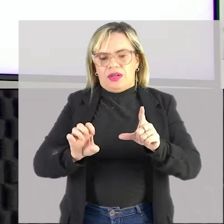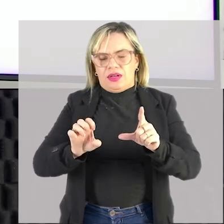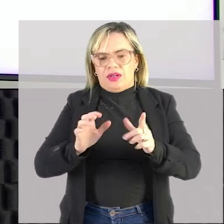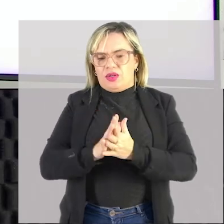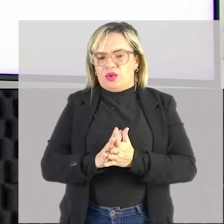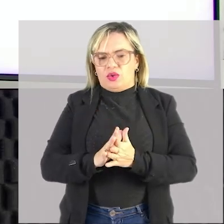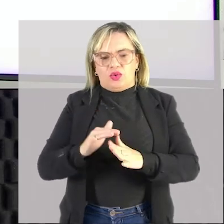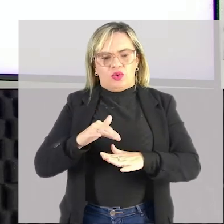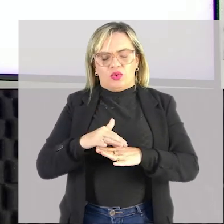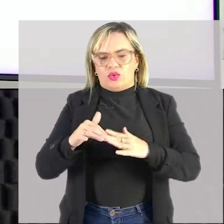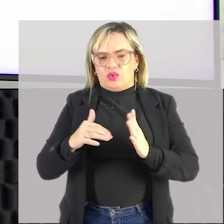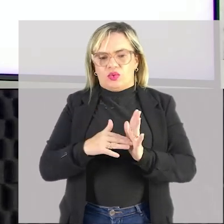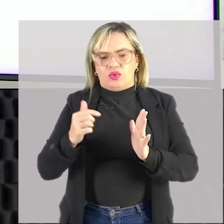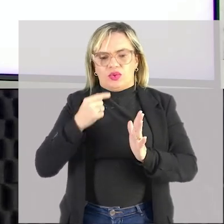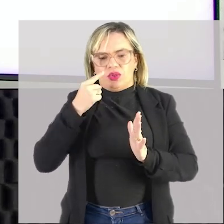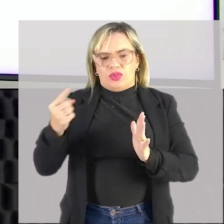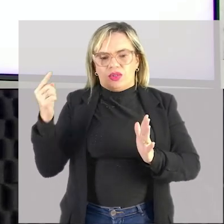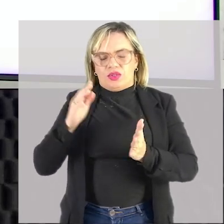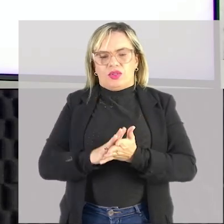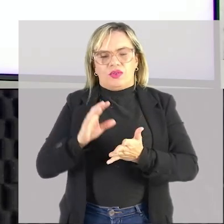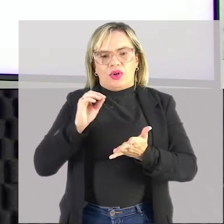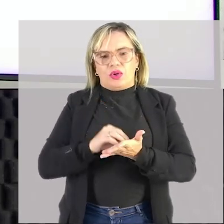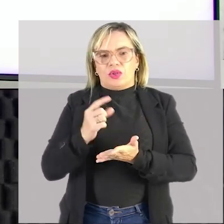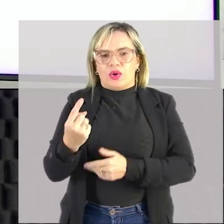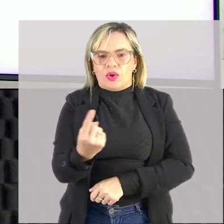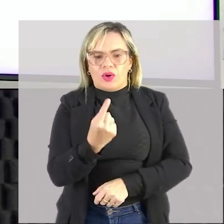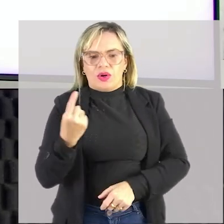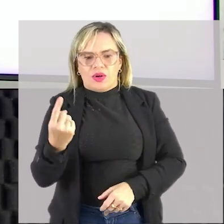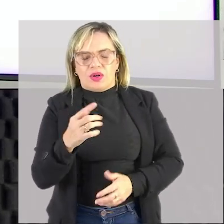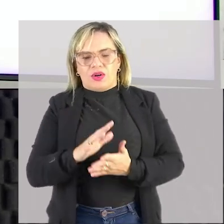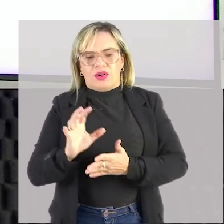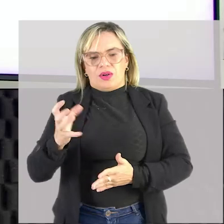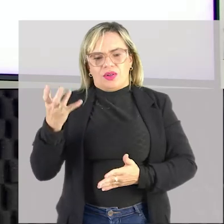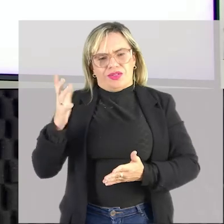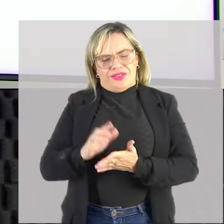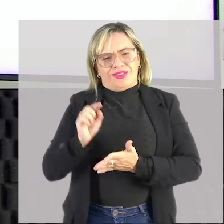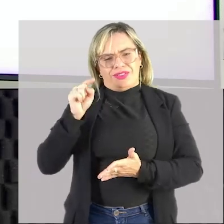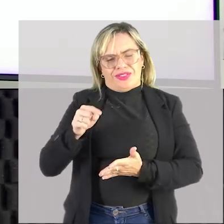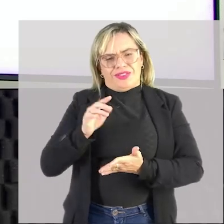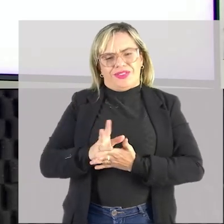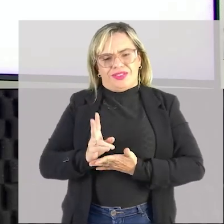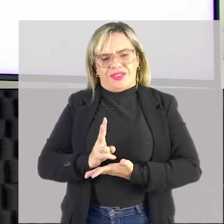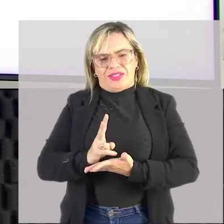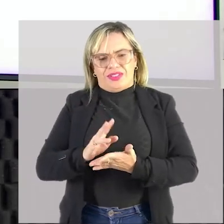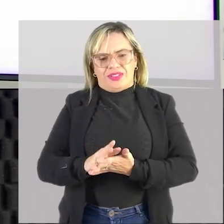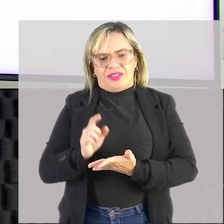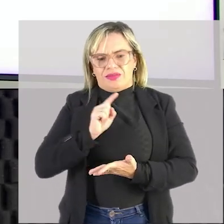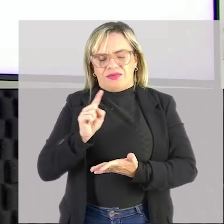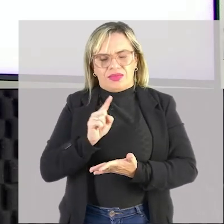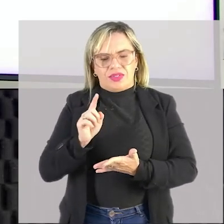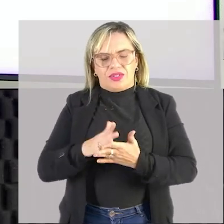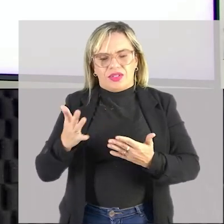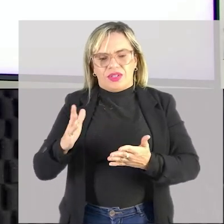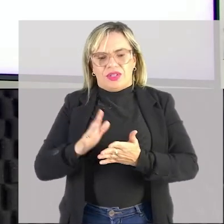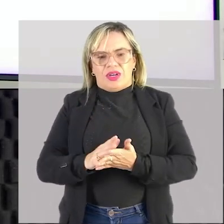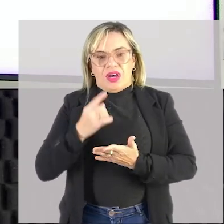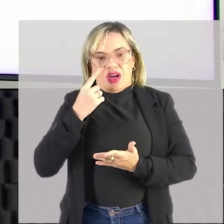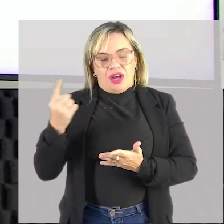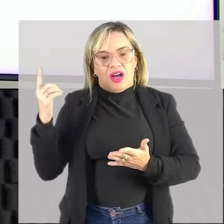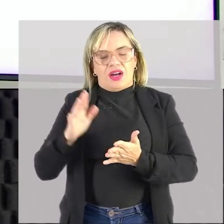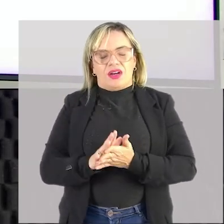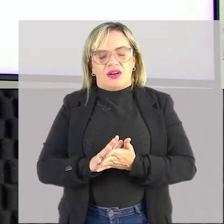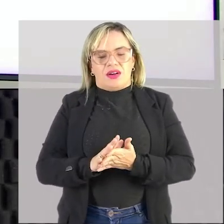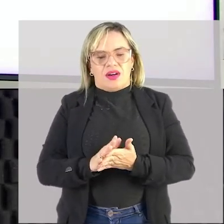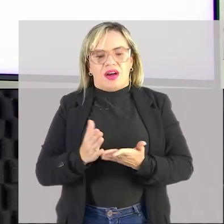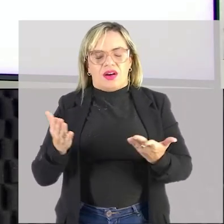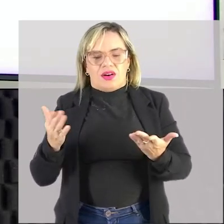a E. Então, só me resta uma alternativa. Ah, não vai acontecer toda vez assim? Não, não vai acontecer. Às vezes, aqui aconteceu isso, mas não